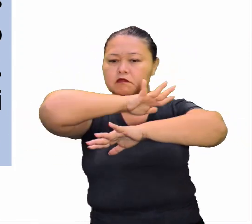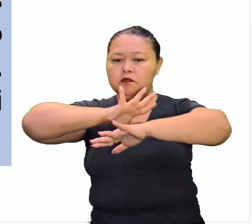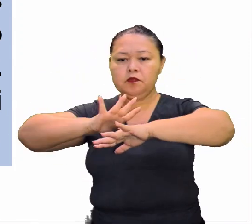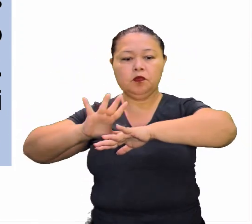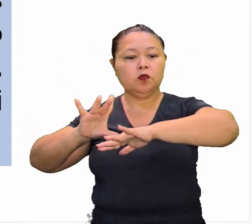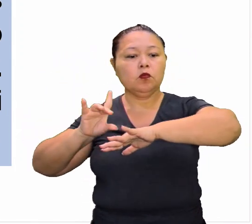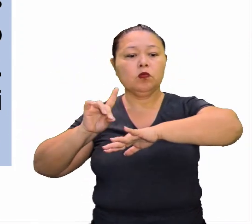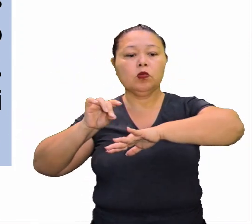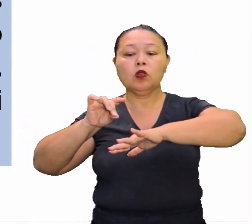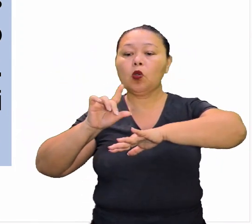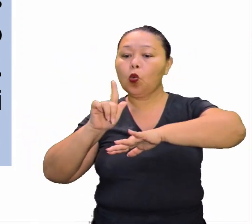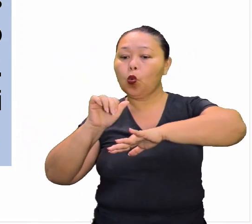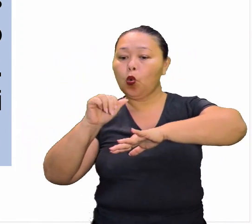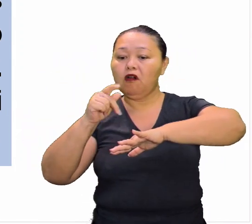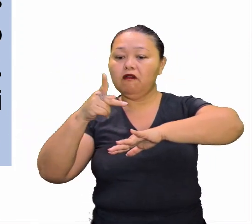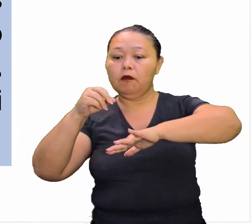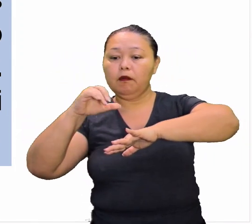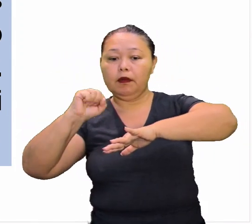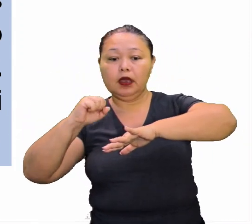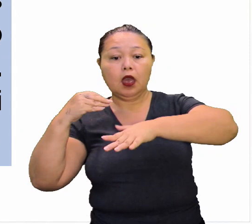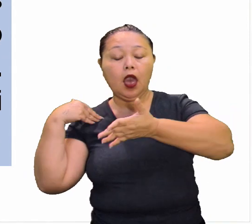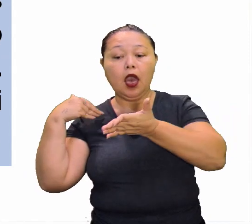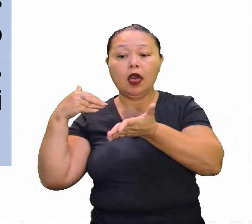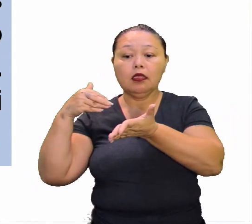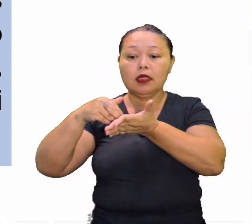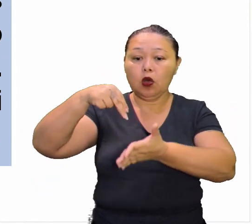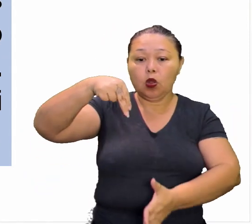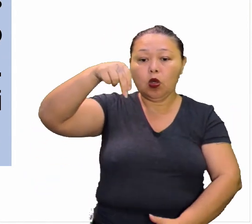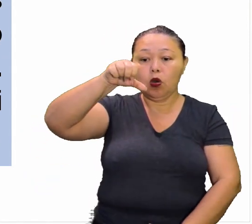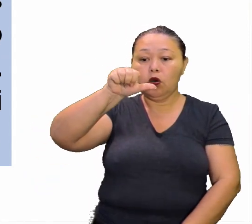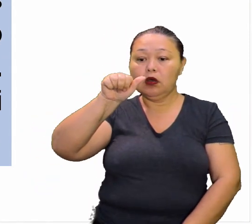Do Golfo Pérsico até o norte da Assíria.